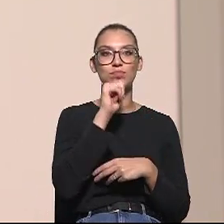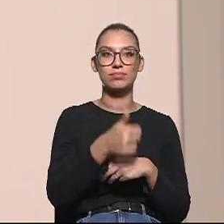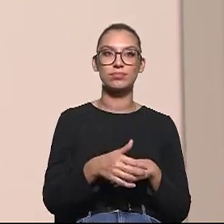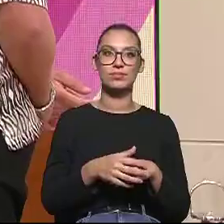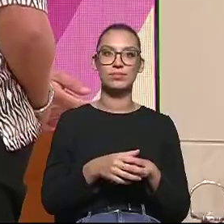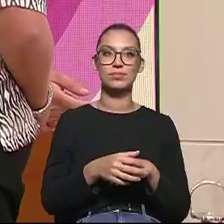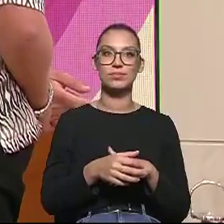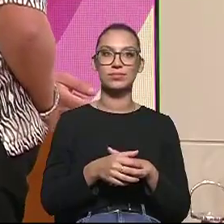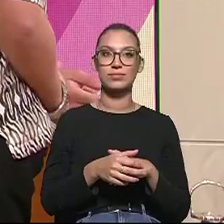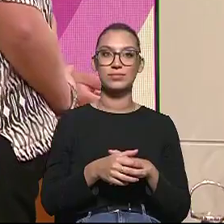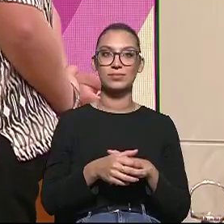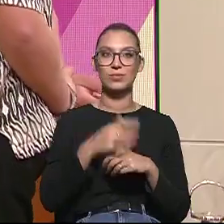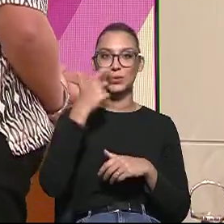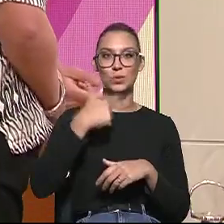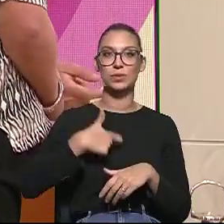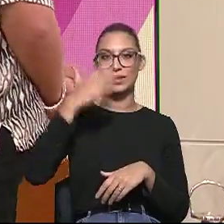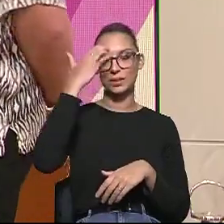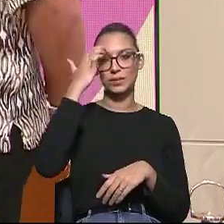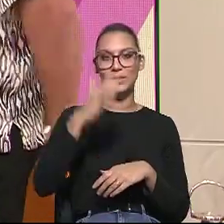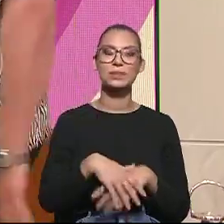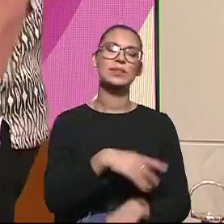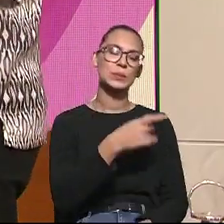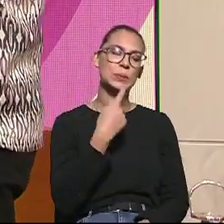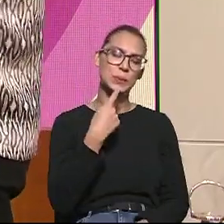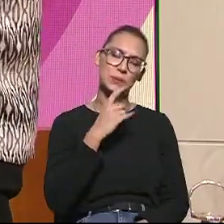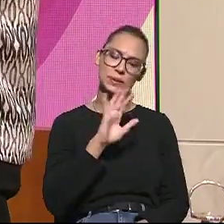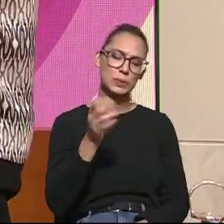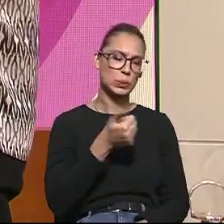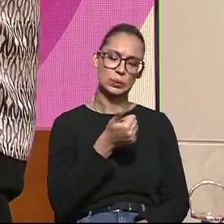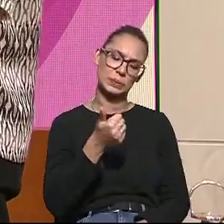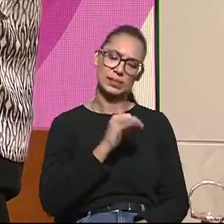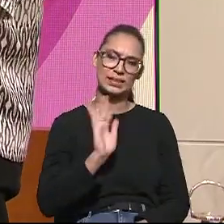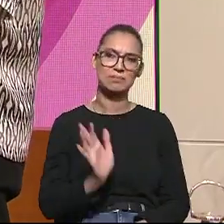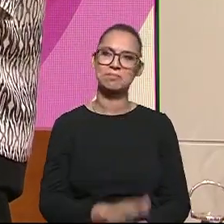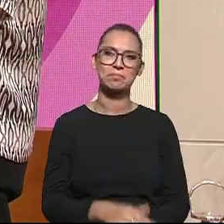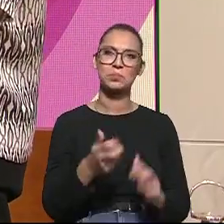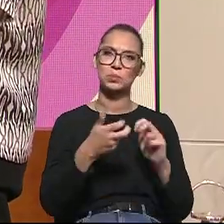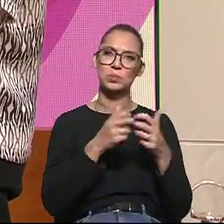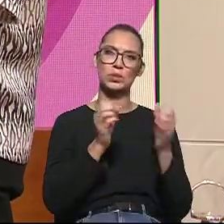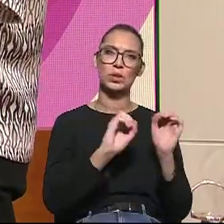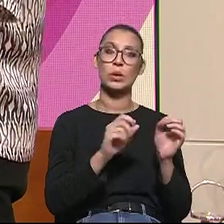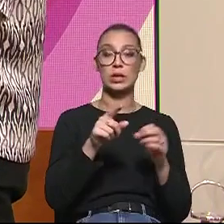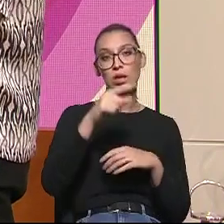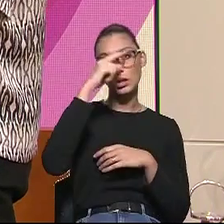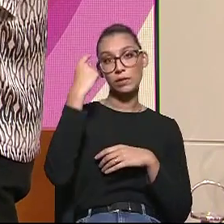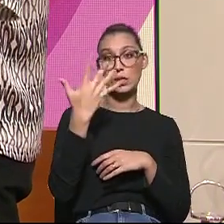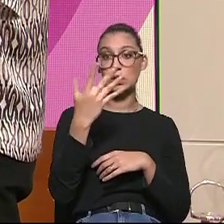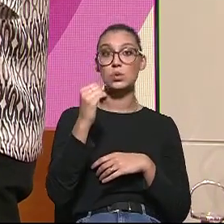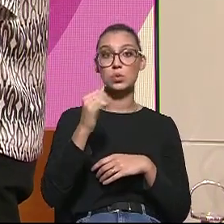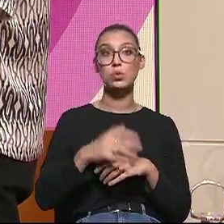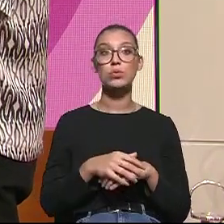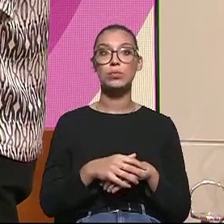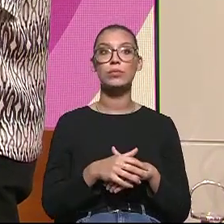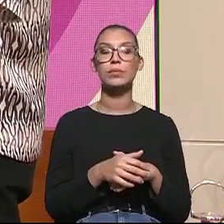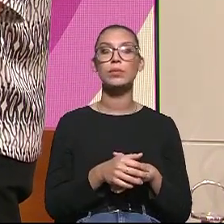O corpo, a cabeça. Pronto, eu percebi. Está tudo bem. Muito bem. Não faz mal, mas isto também é difícil. São 5 segundos, não é? Sim, sim.